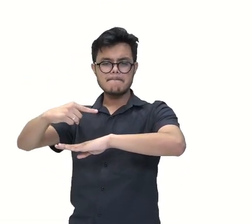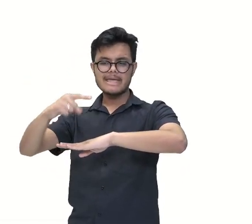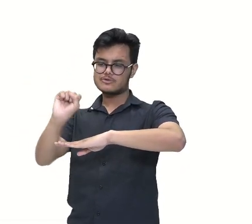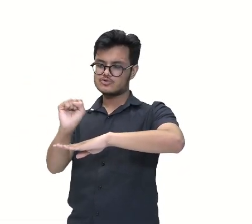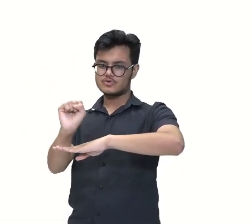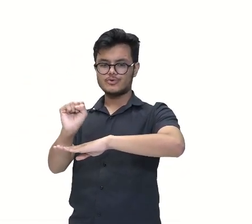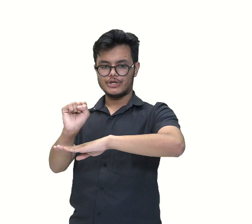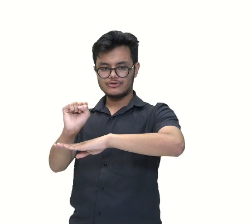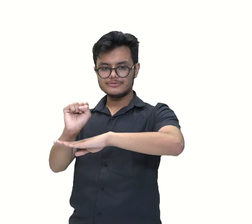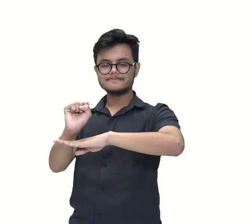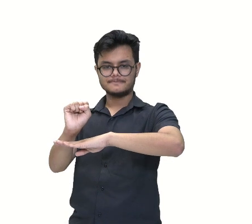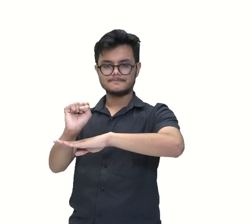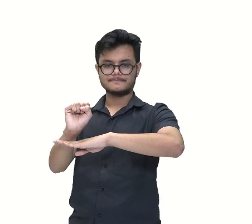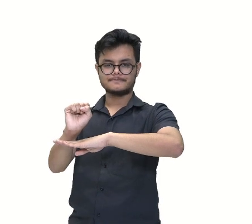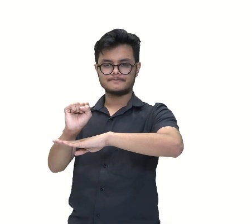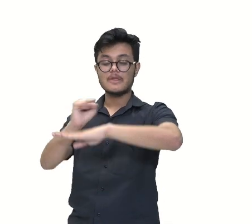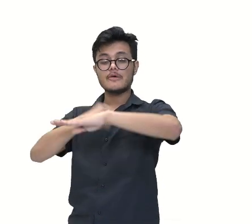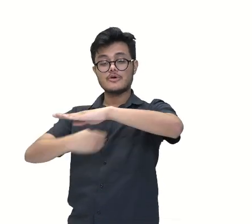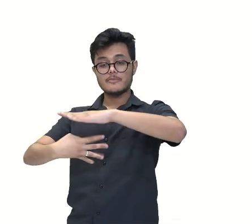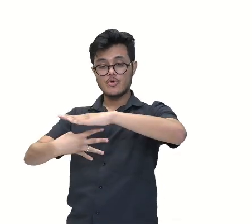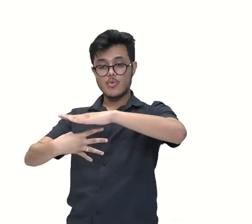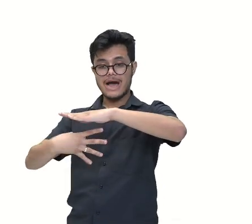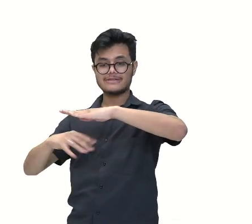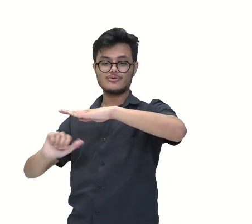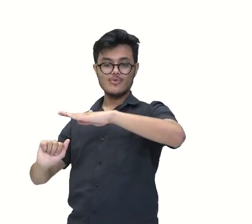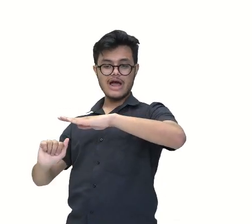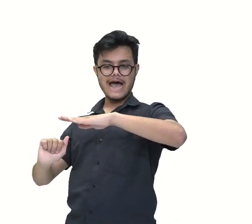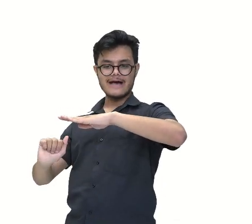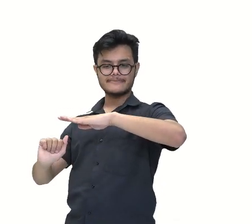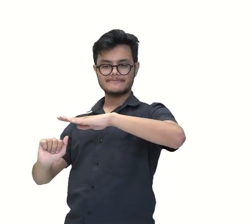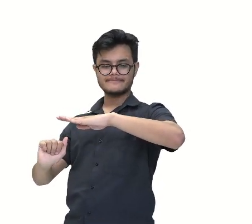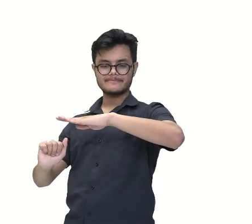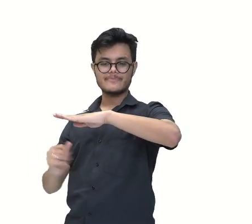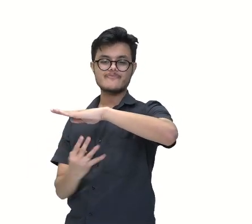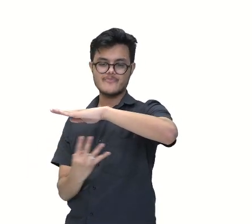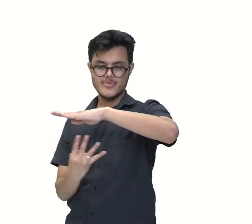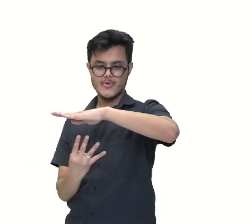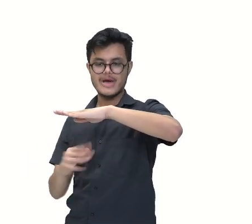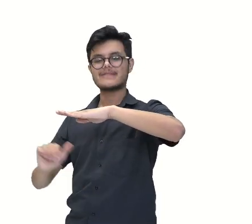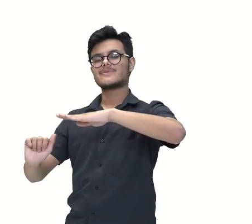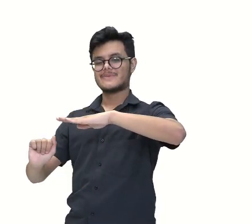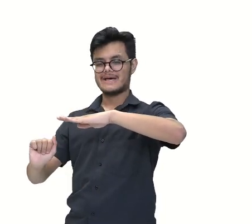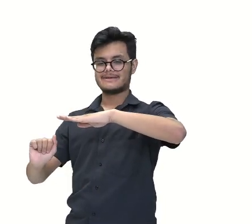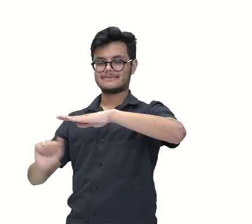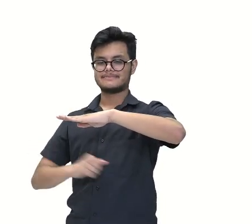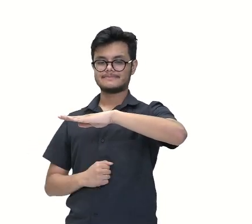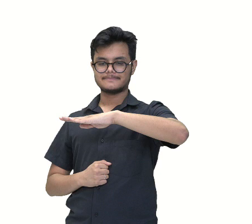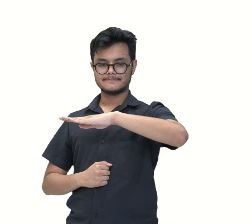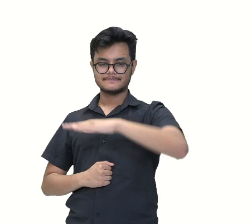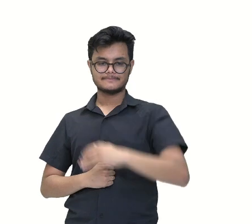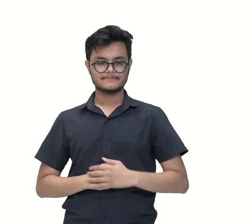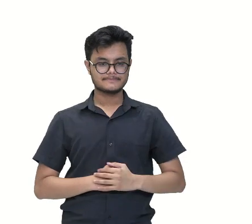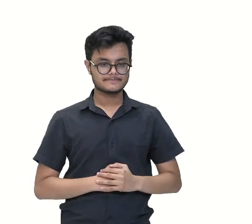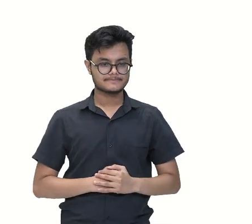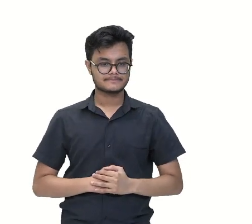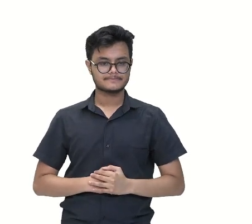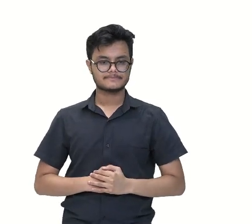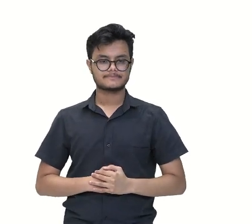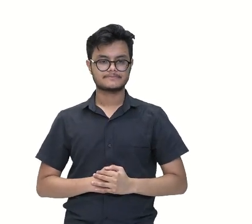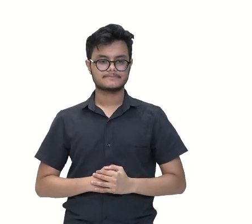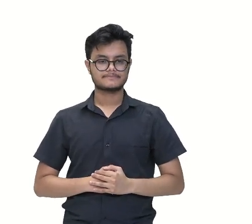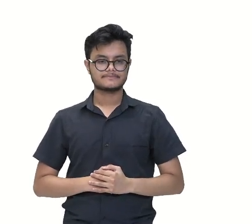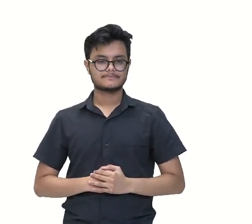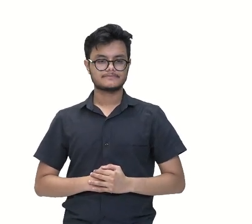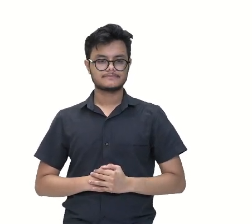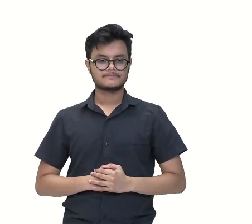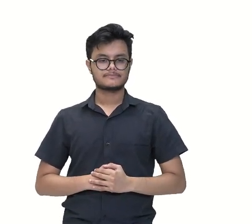menos delta, acabamos de encontrar o delta, que é 8, né? Então vai ficar menos 8 sobre 4 vezes